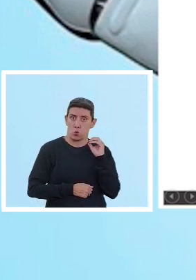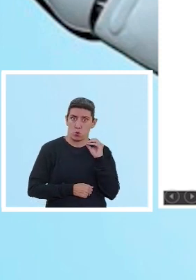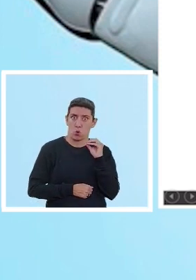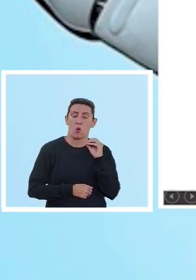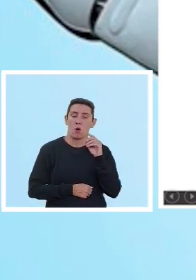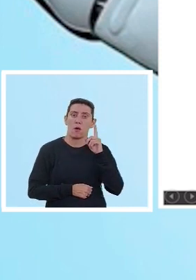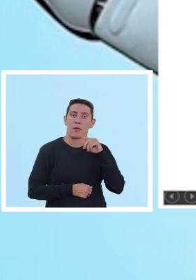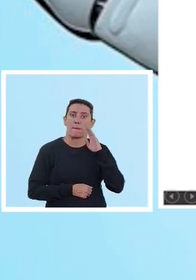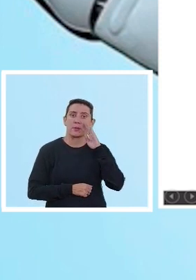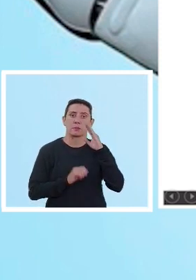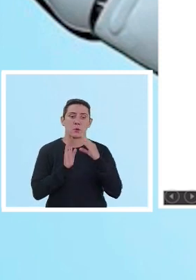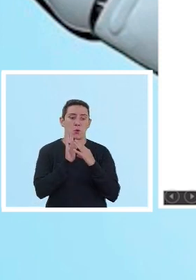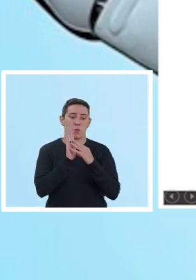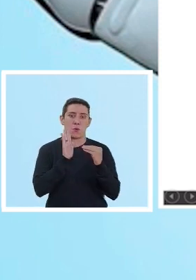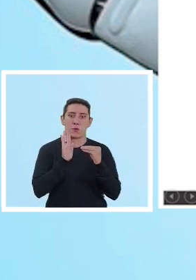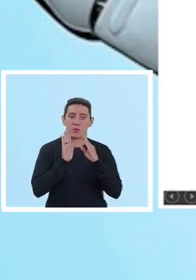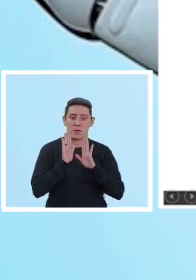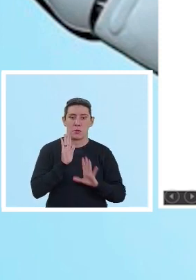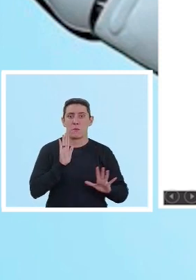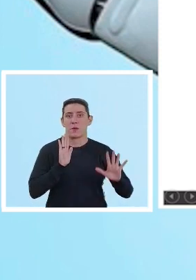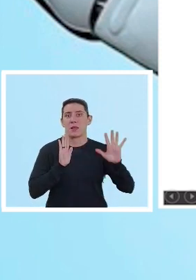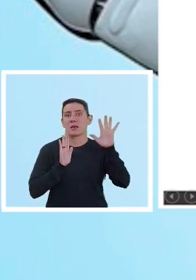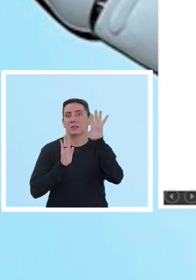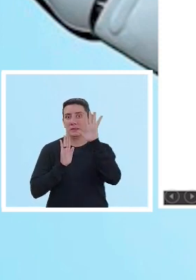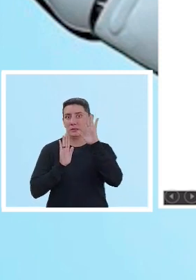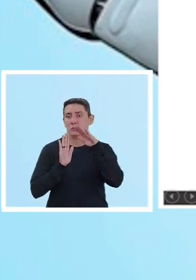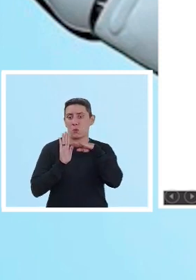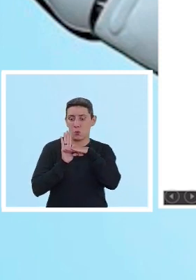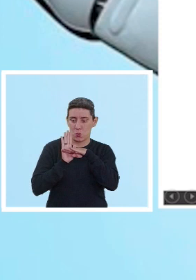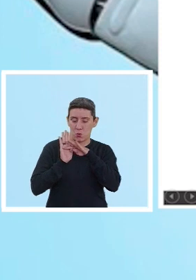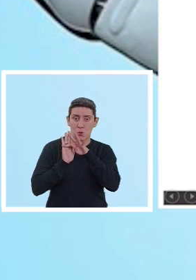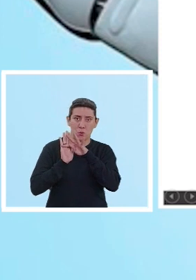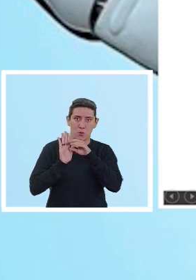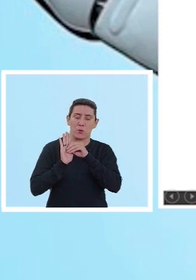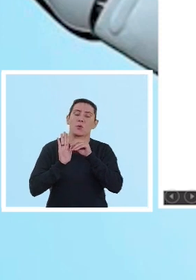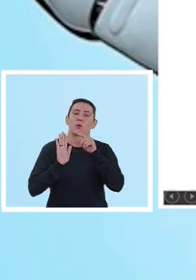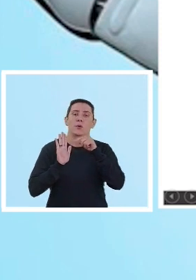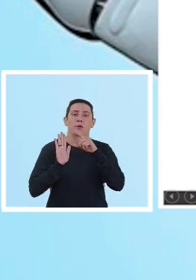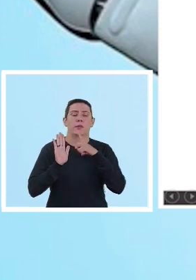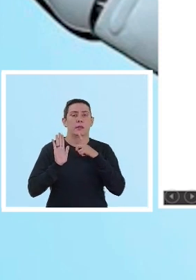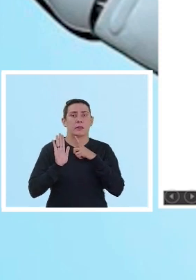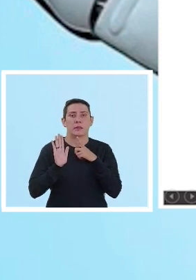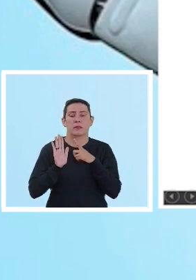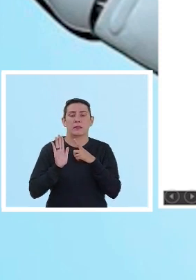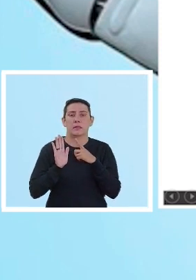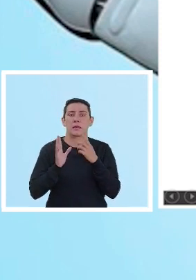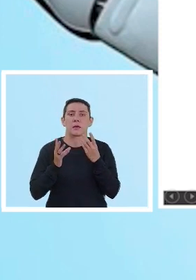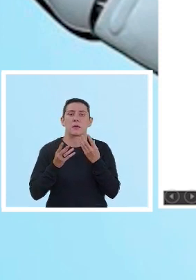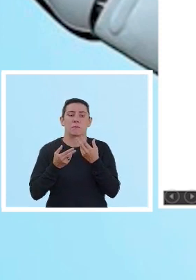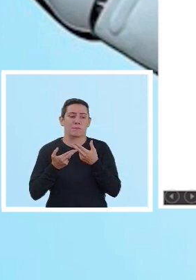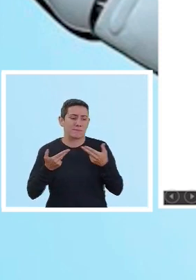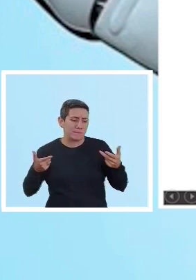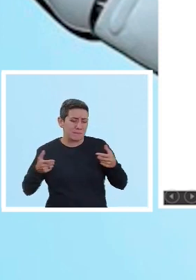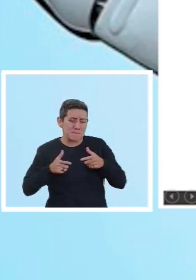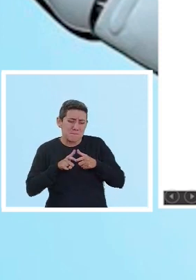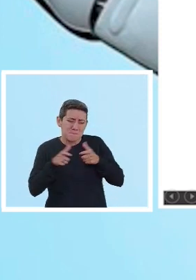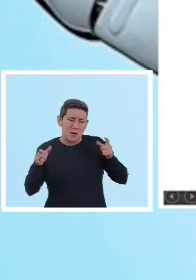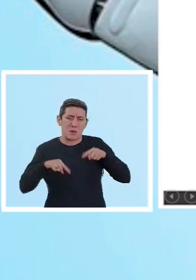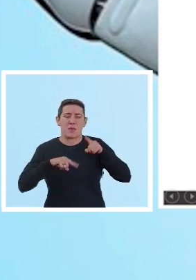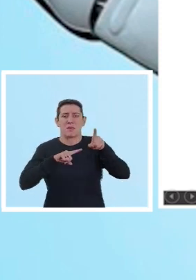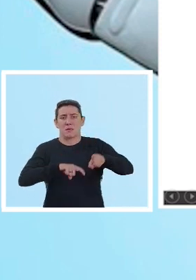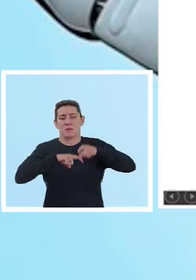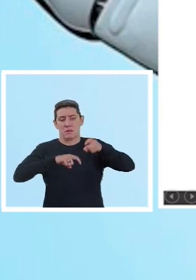país do Brasil né o nosso Estado do Tocantins é o estado Praticamente todo agropecuário né Temos